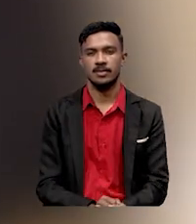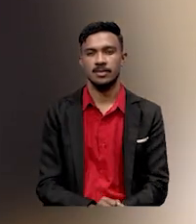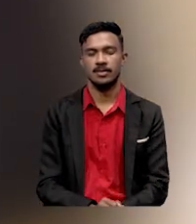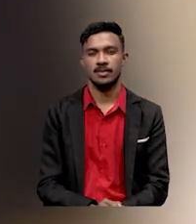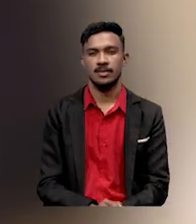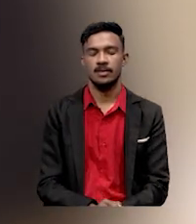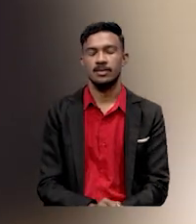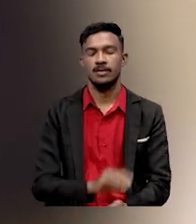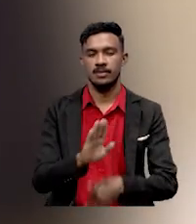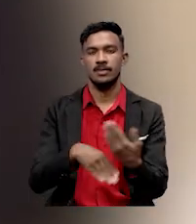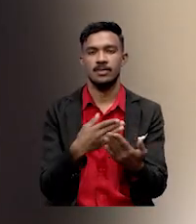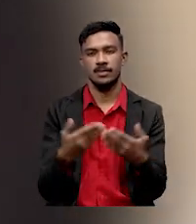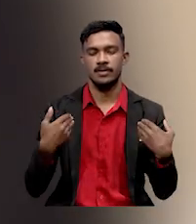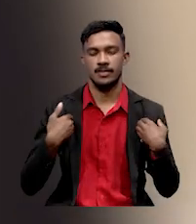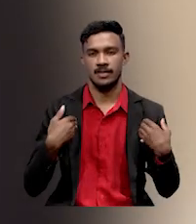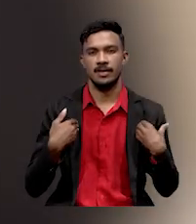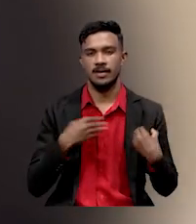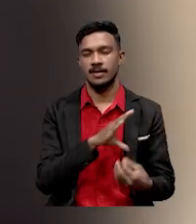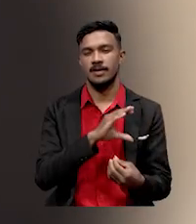isto.